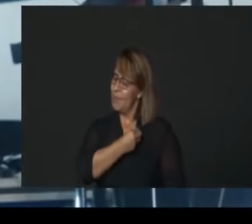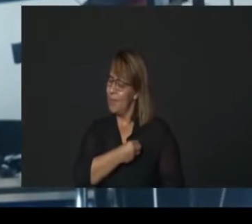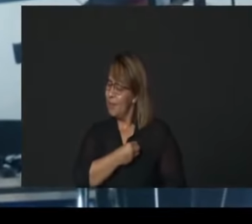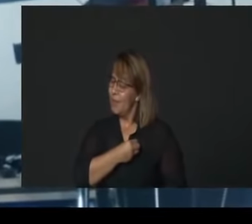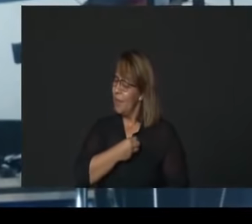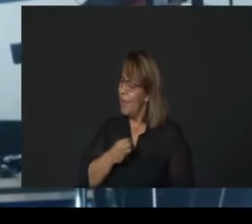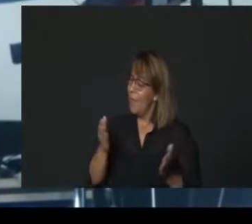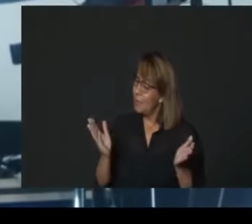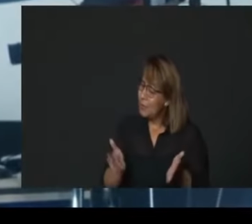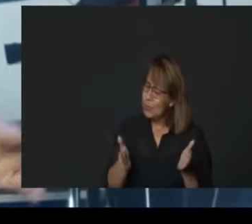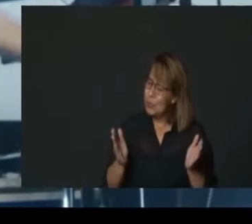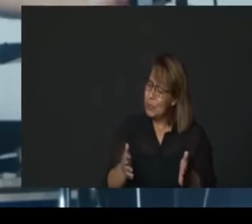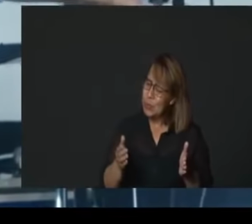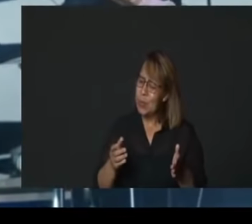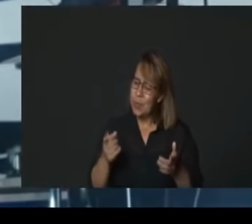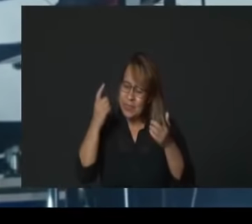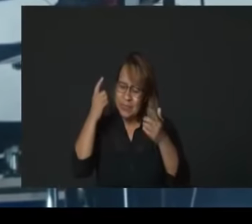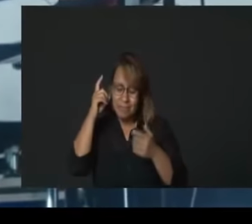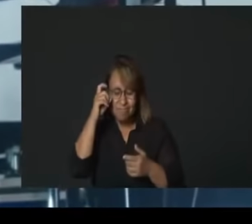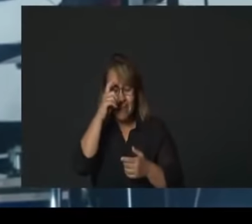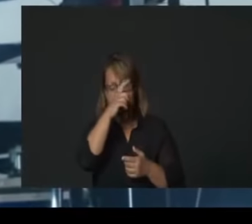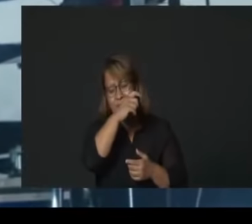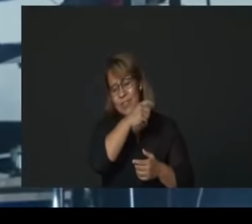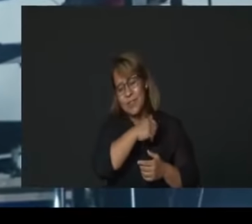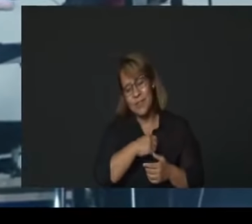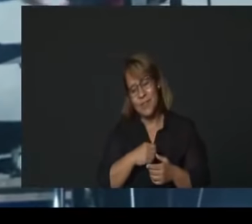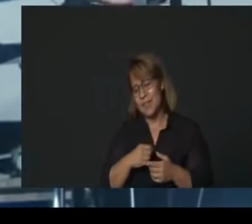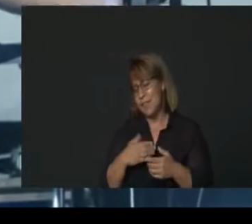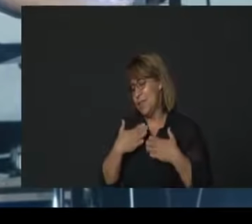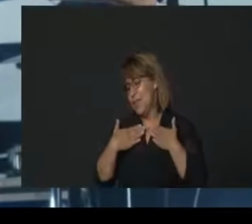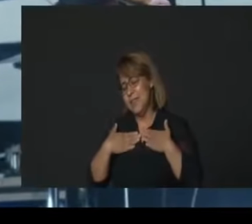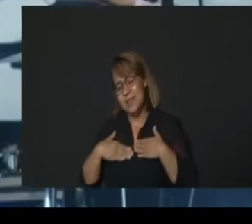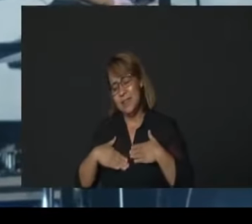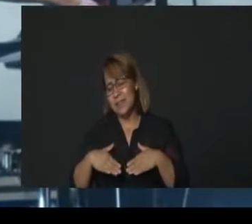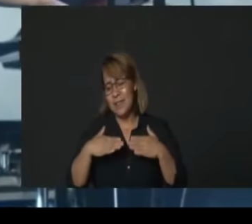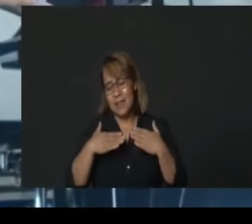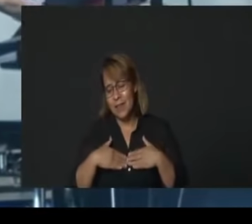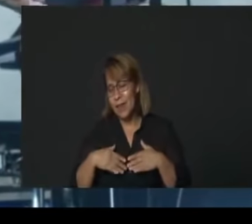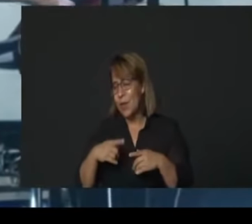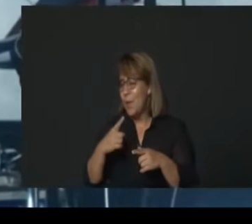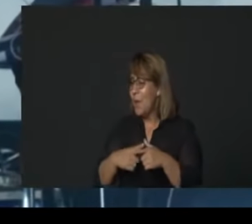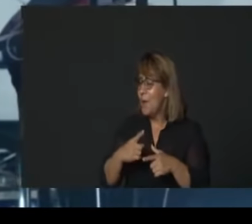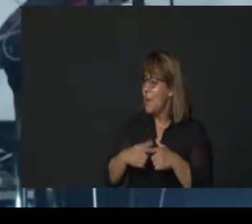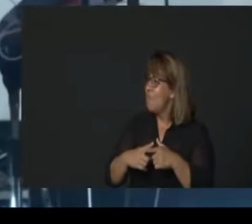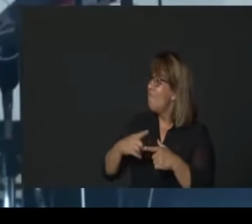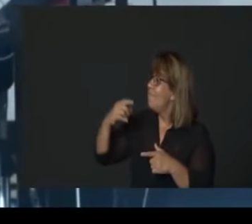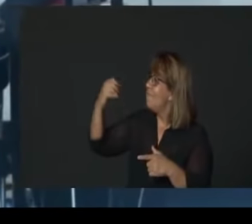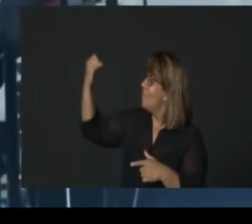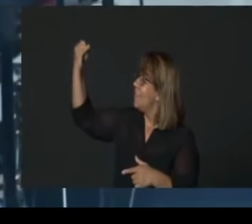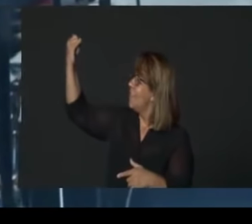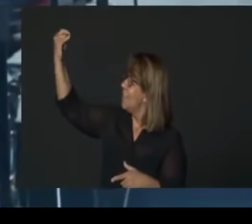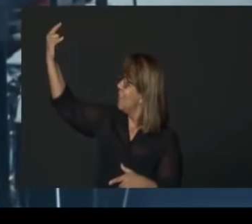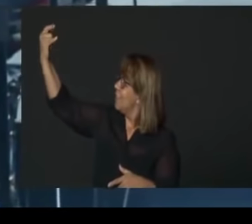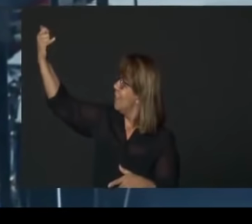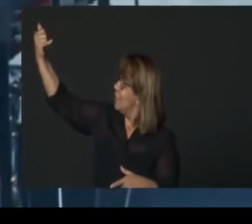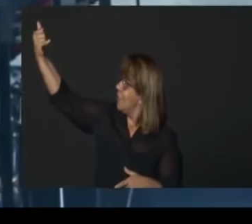seja a tua inimiga. A última palavra é a que vem de cima.